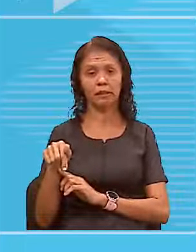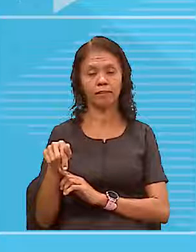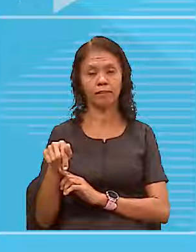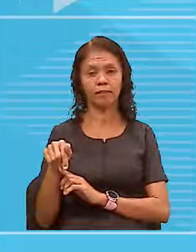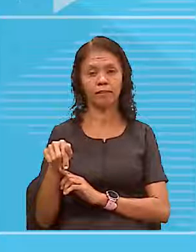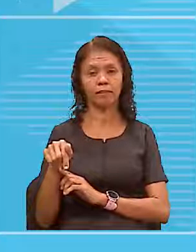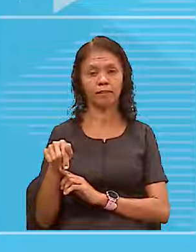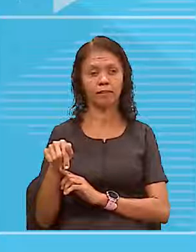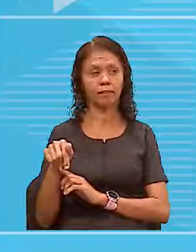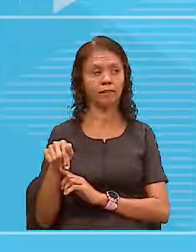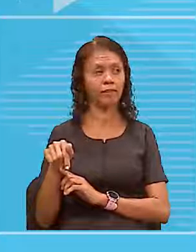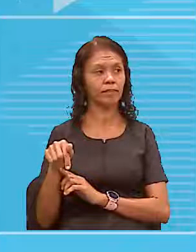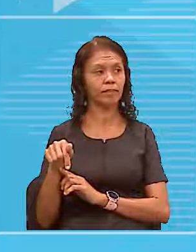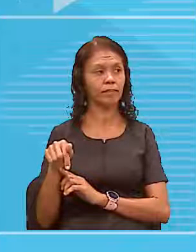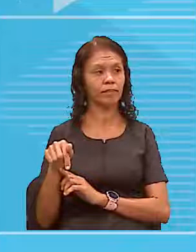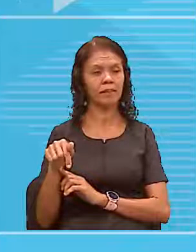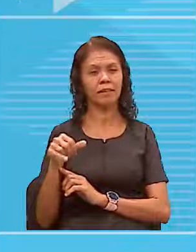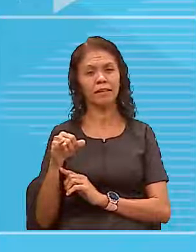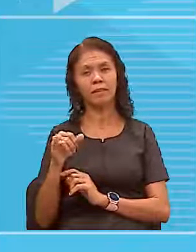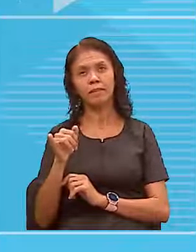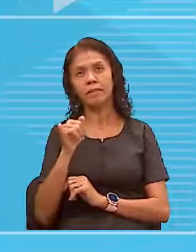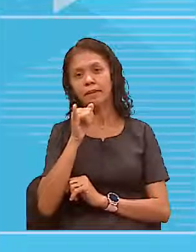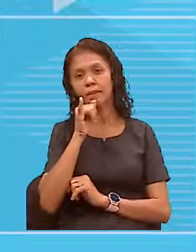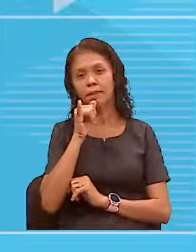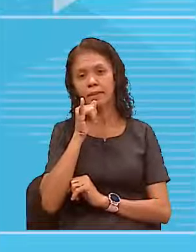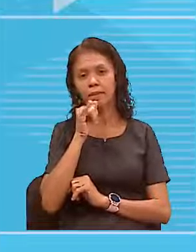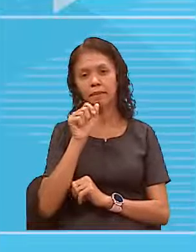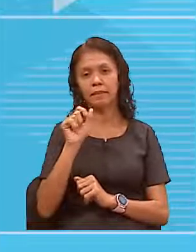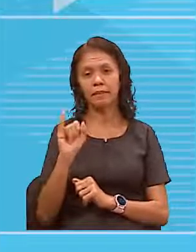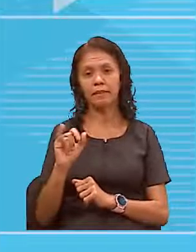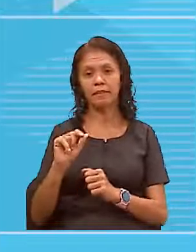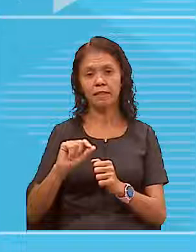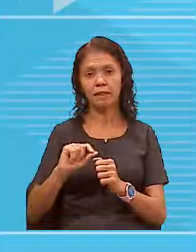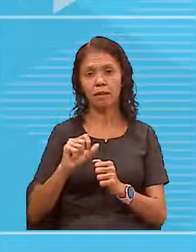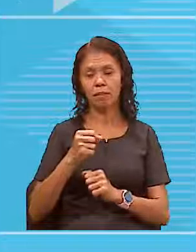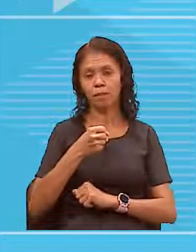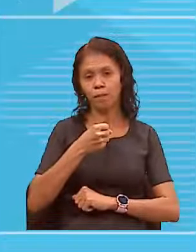Para que você vá fazer um teste de entrevista de emprego aqui em Teresina, Gabriel, faz muito.